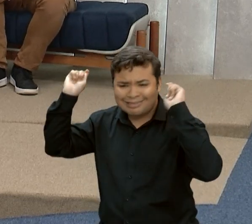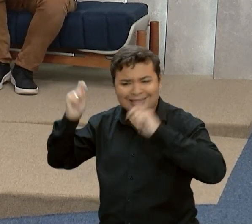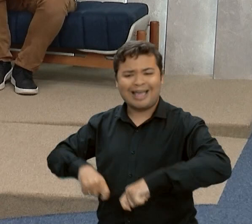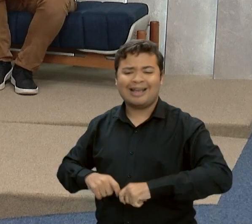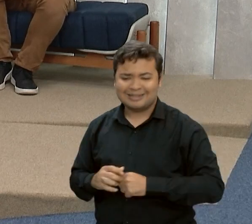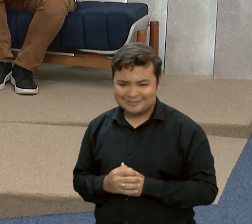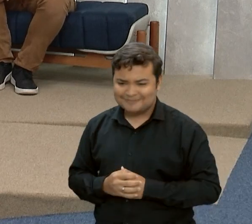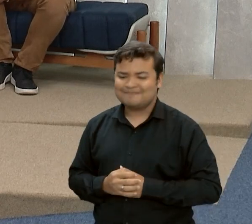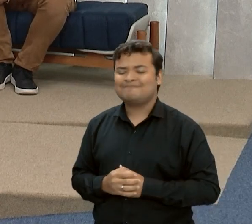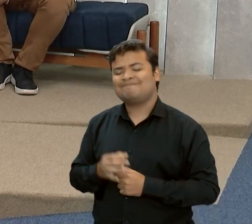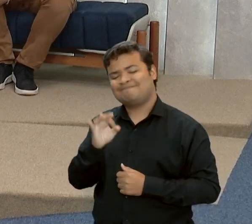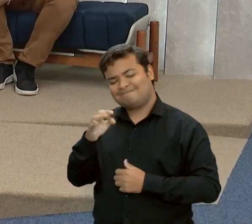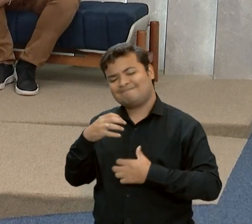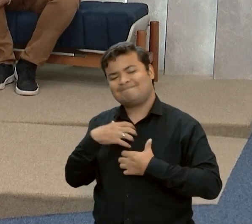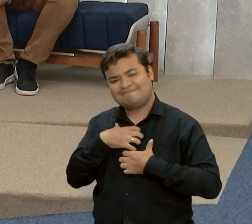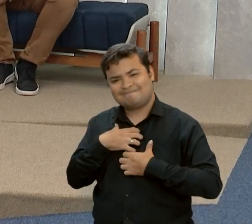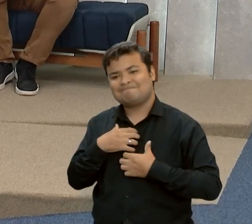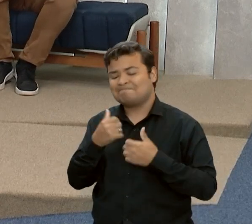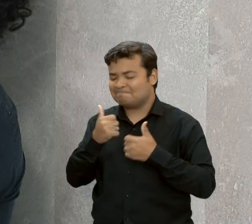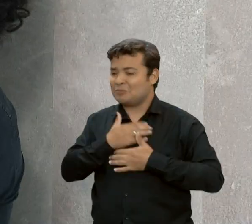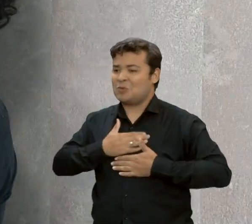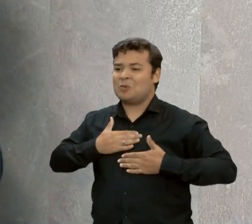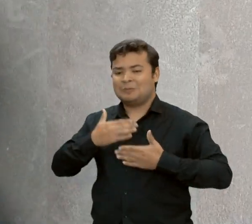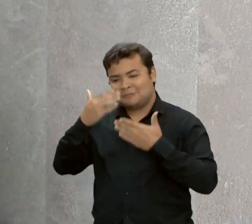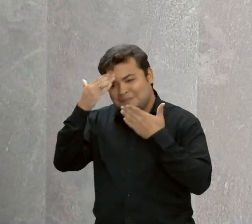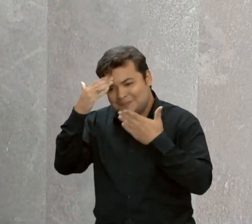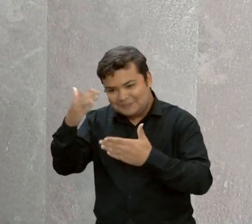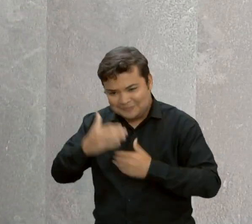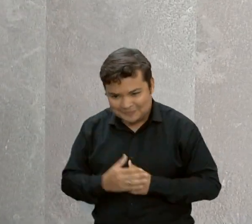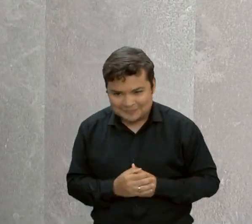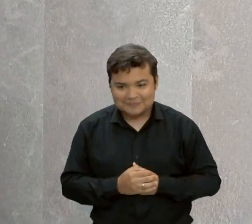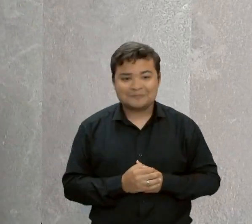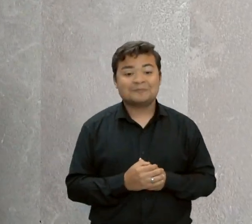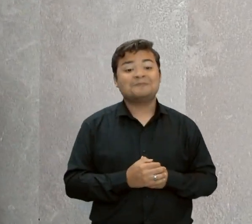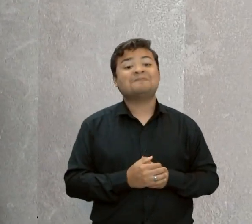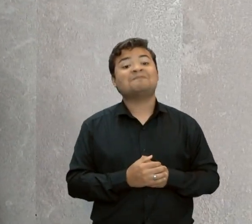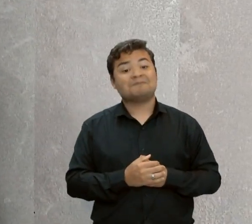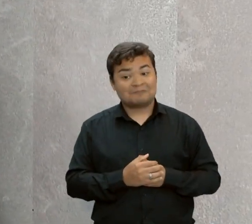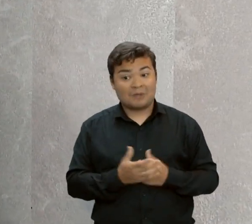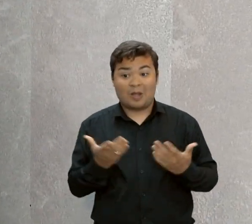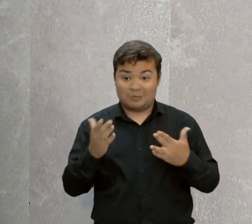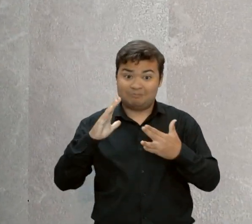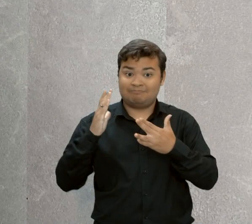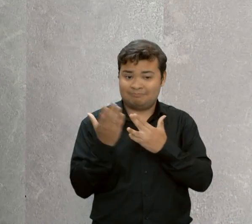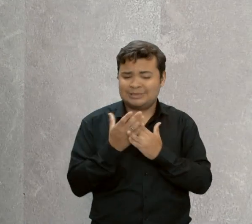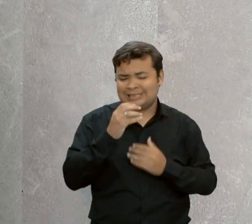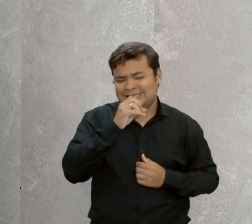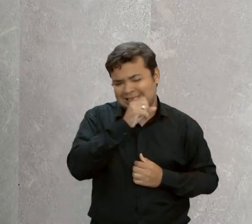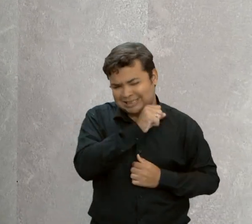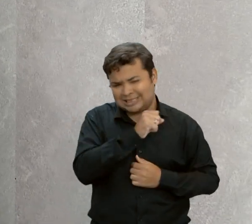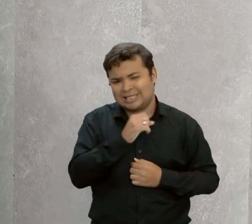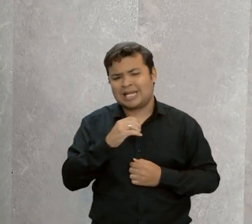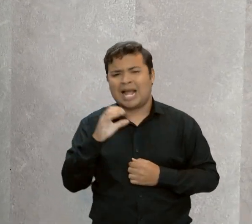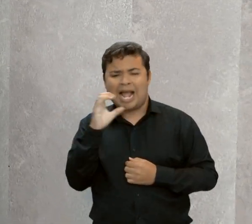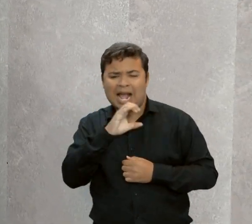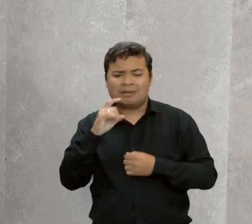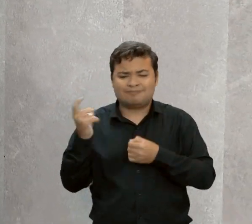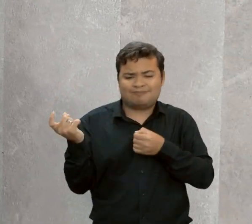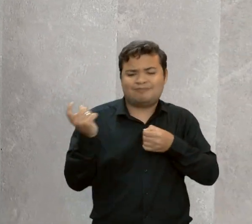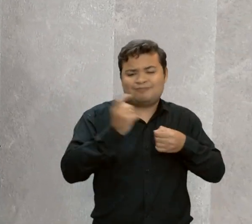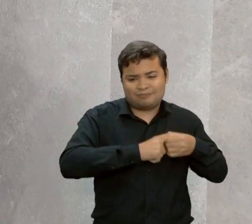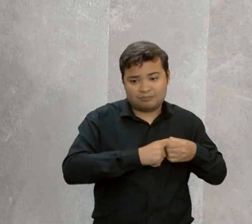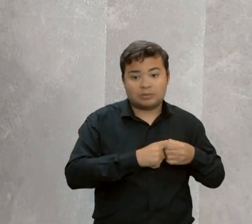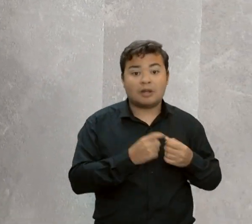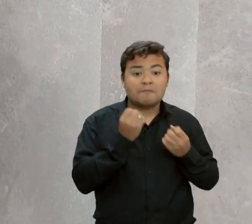muito satisfatório. Muito obrigado, viu? Pessoal, vamos então para mais um rápido intervalo. Daqui a pouquinho a gente volta trazendo muito